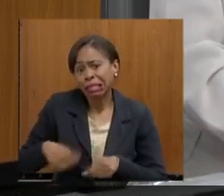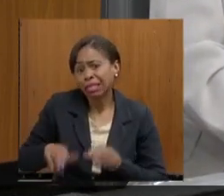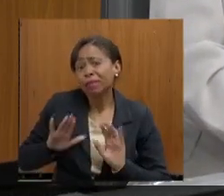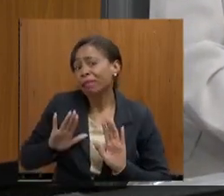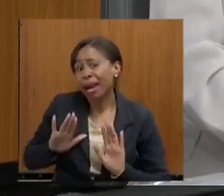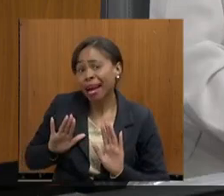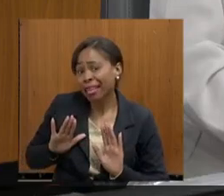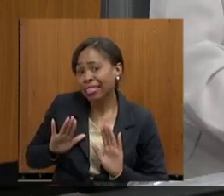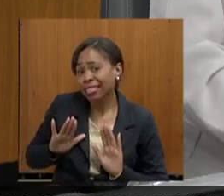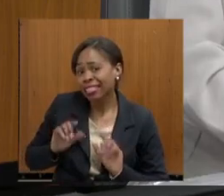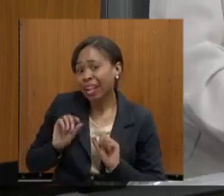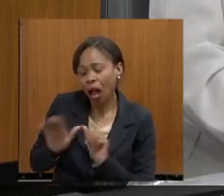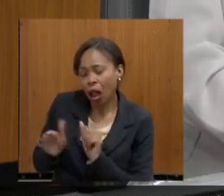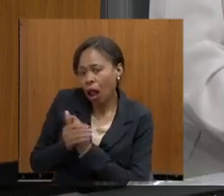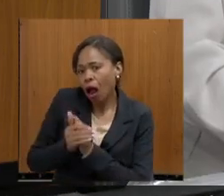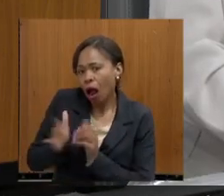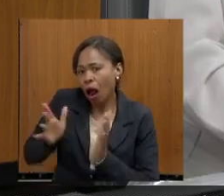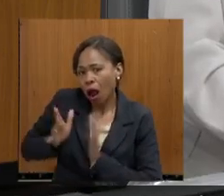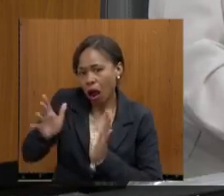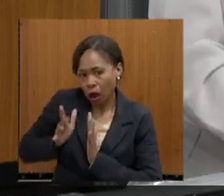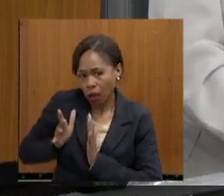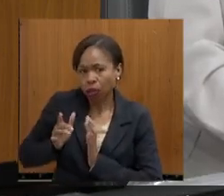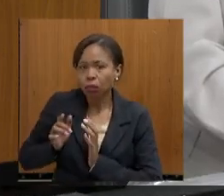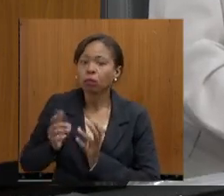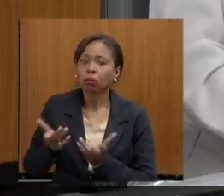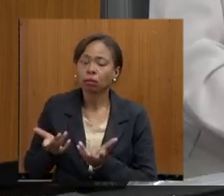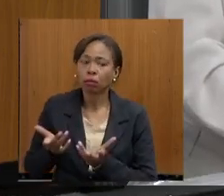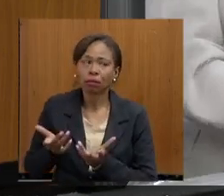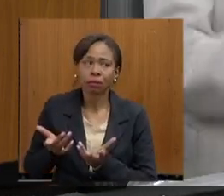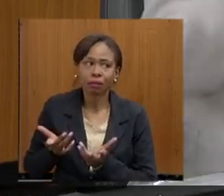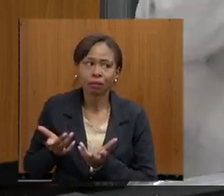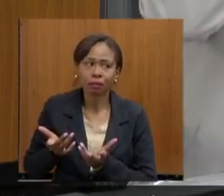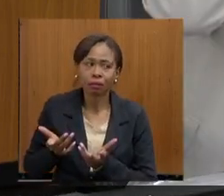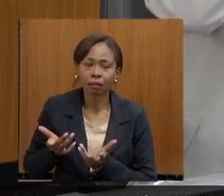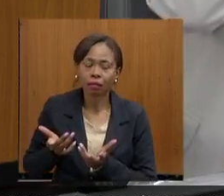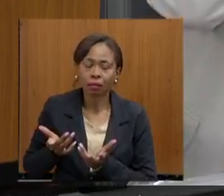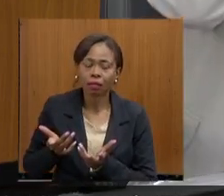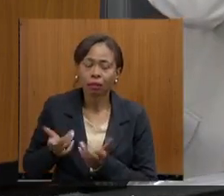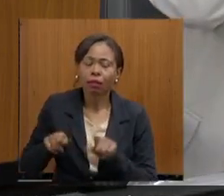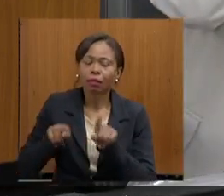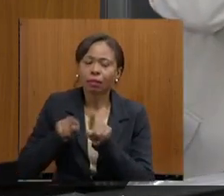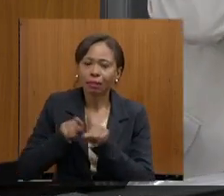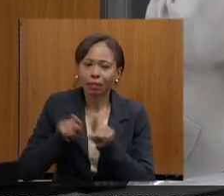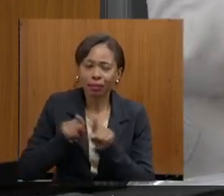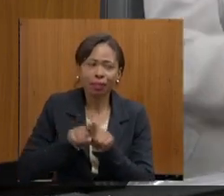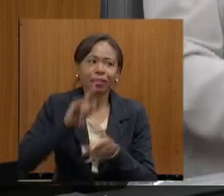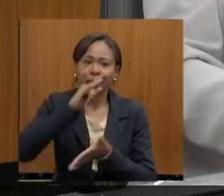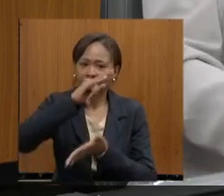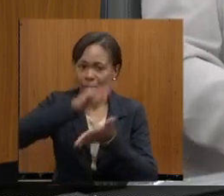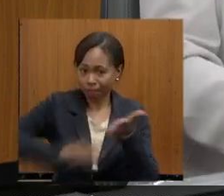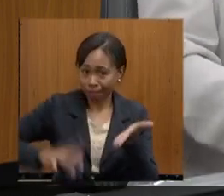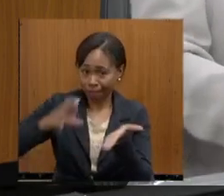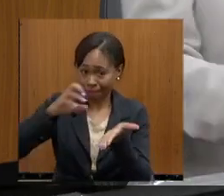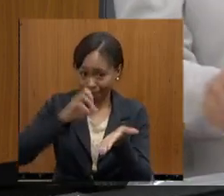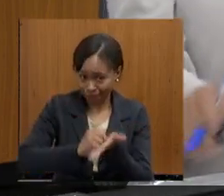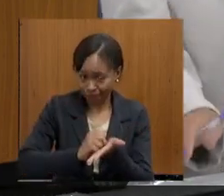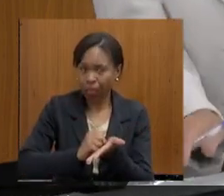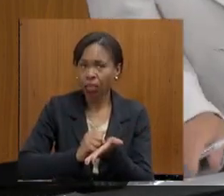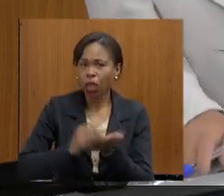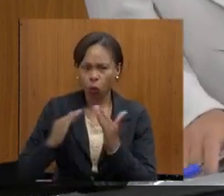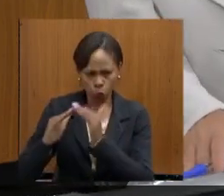é um belo exemplo disso outra questão é a regularização fundiária urbana o senhor falou aí um